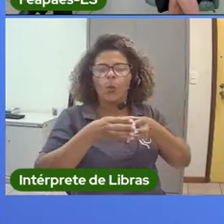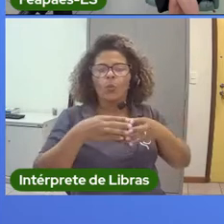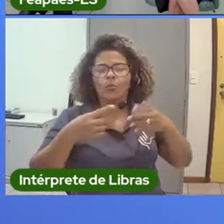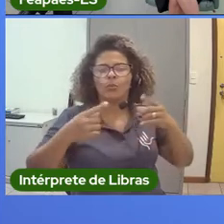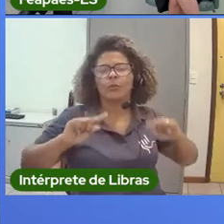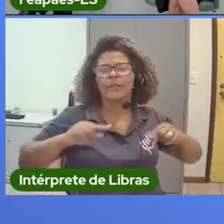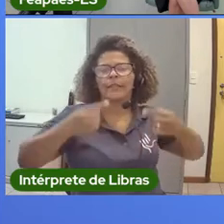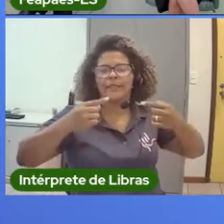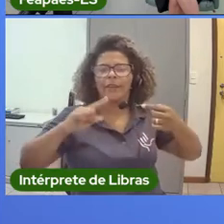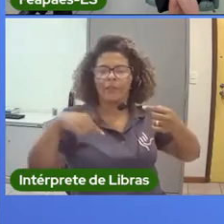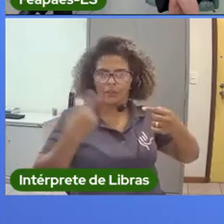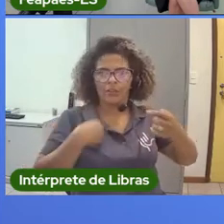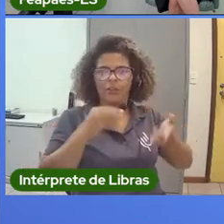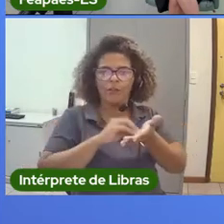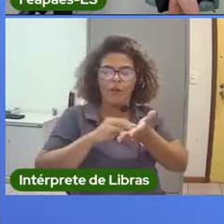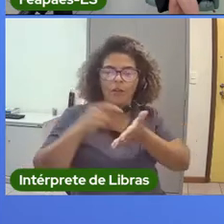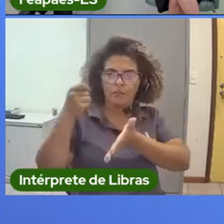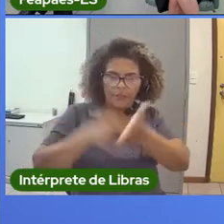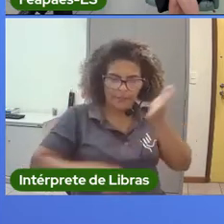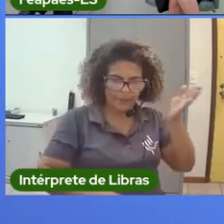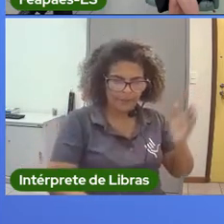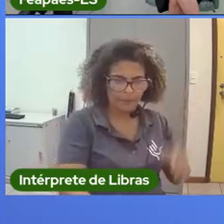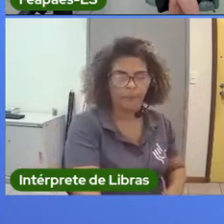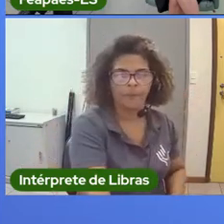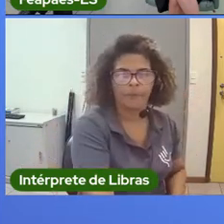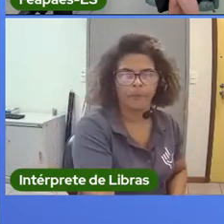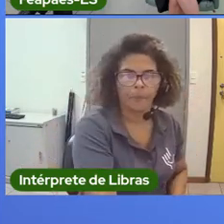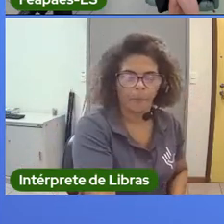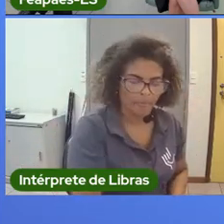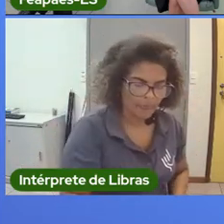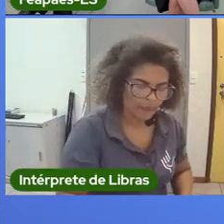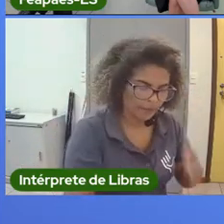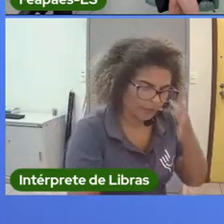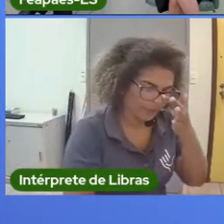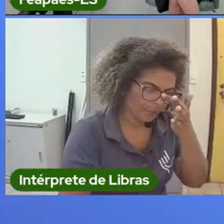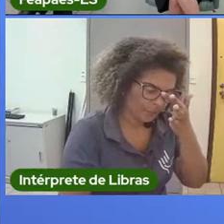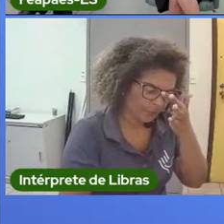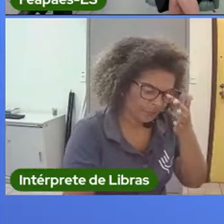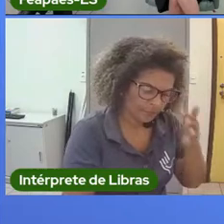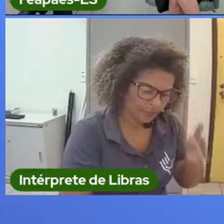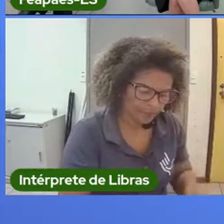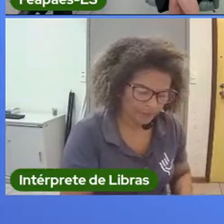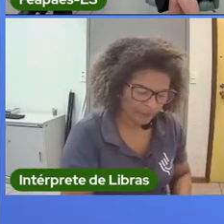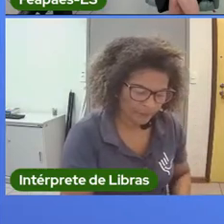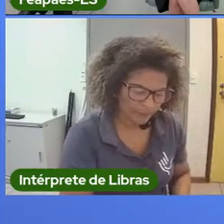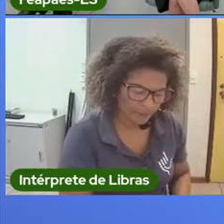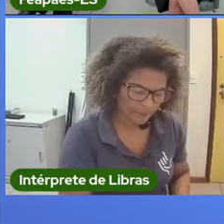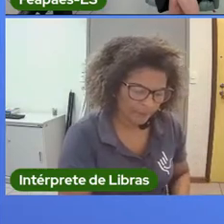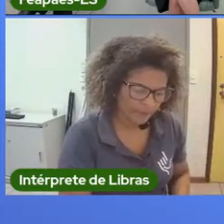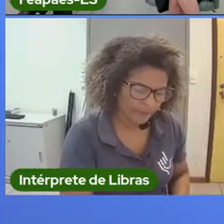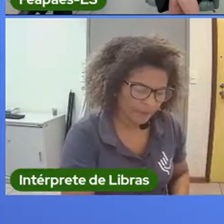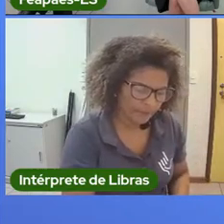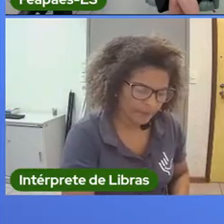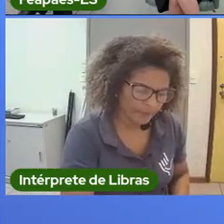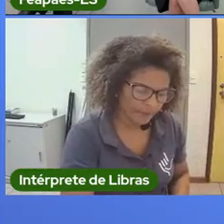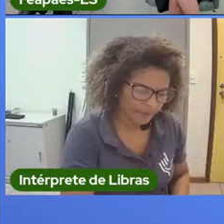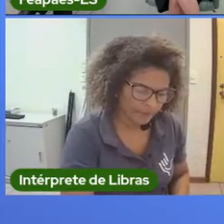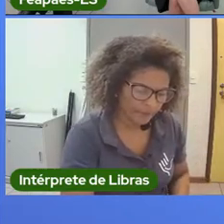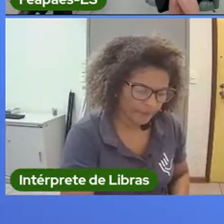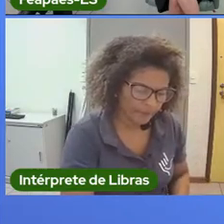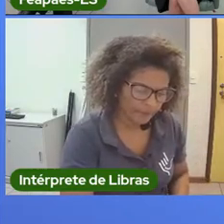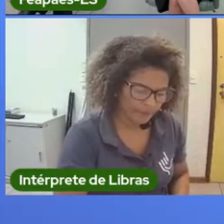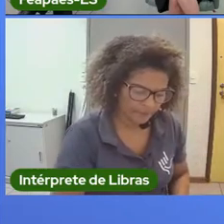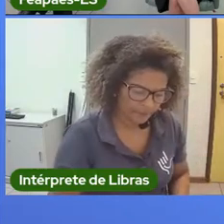gente tem ainda por enfrentar. Na minha jornada, nos estudos que eu tenho sobre políticas